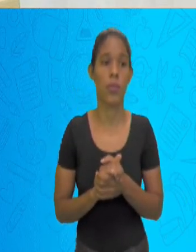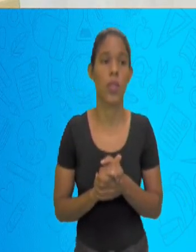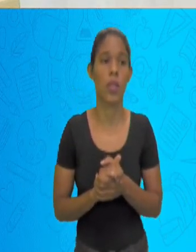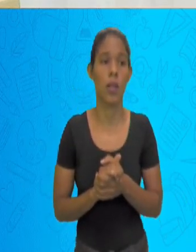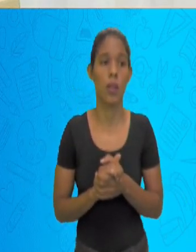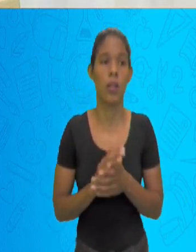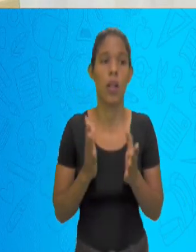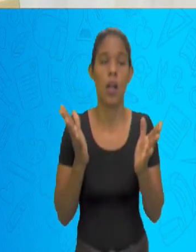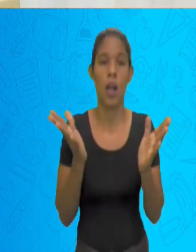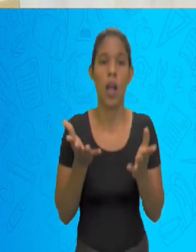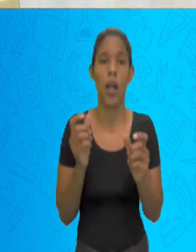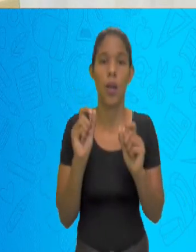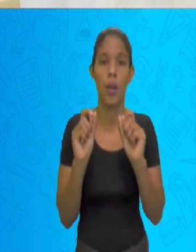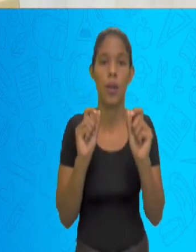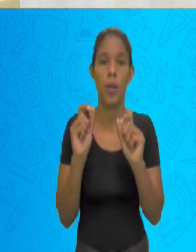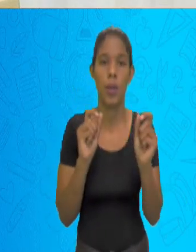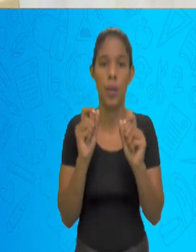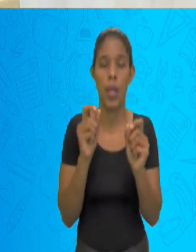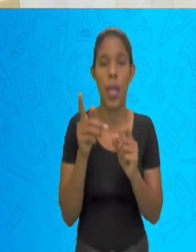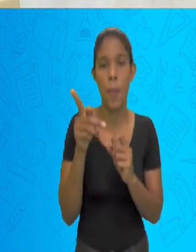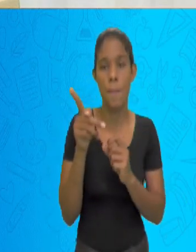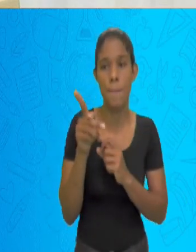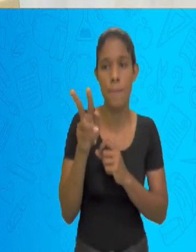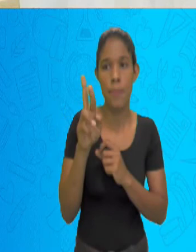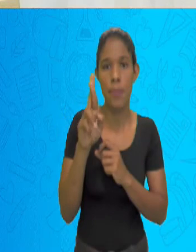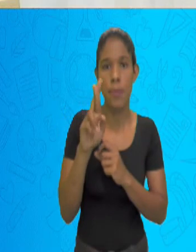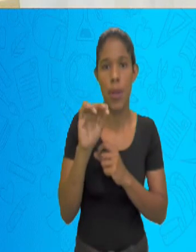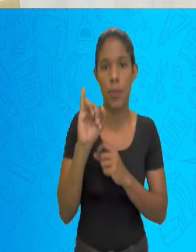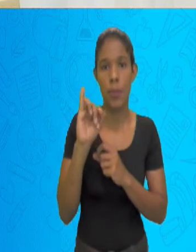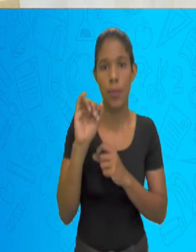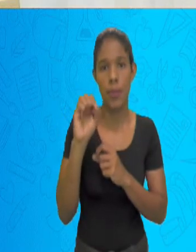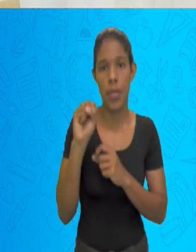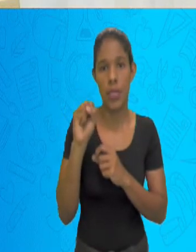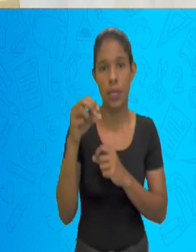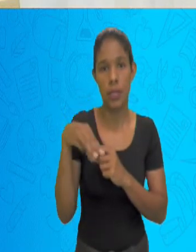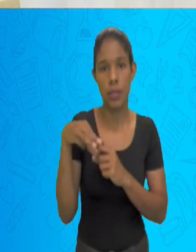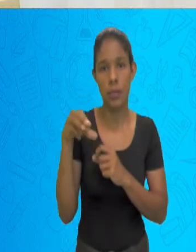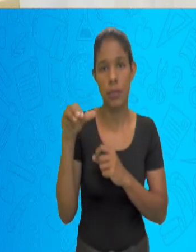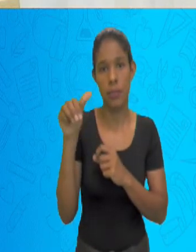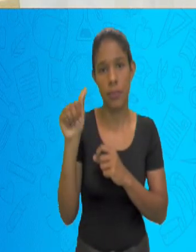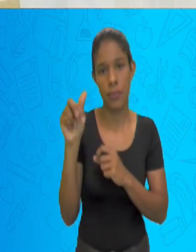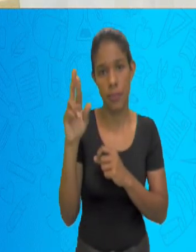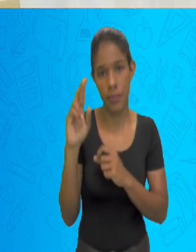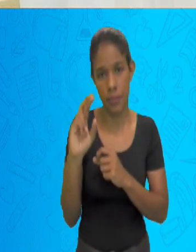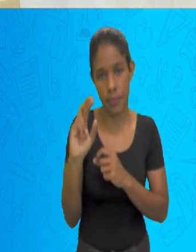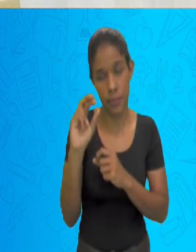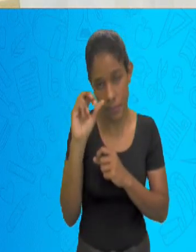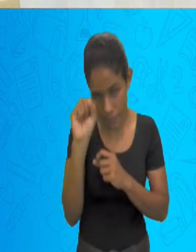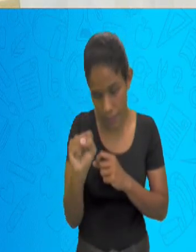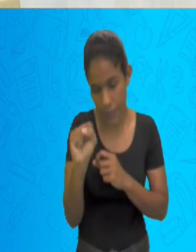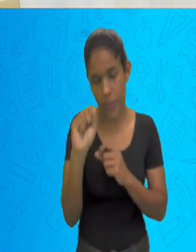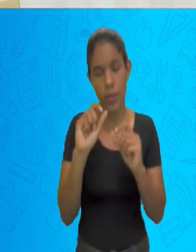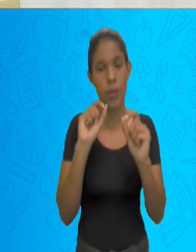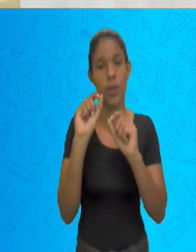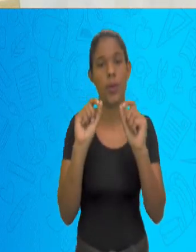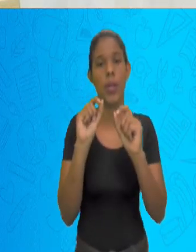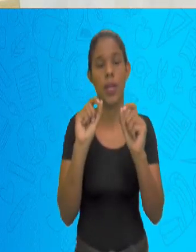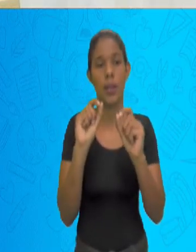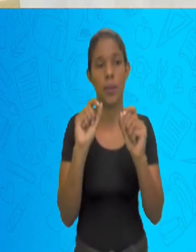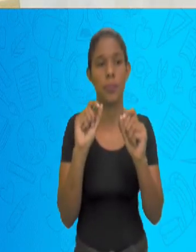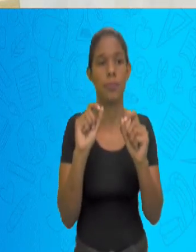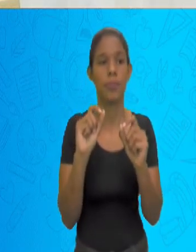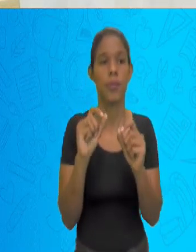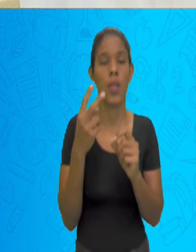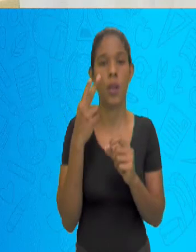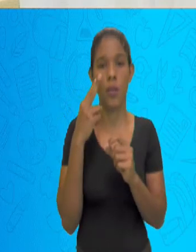Nós vamos ver aqui, para finalizar, prismas, ok? Quais são os prismas que nós vamos ver juntos? Nós